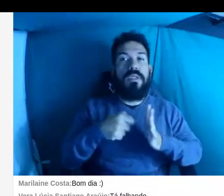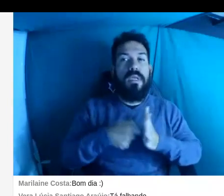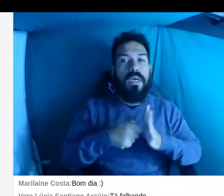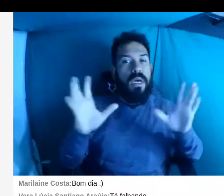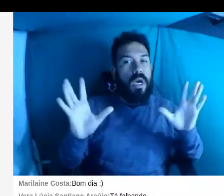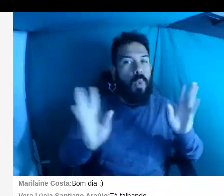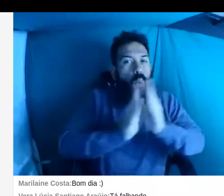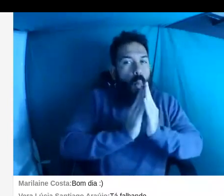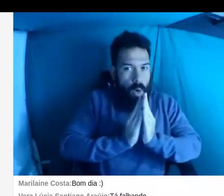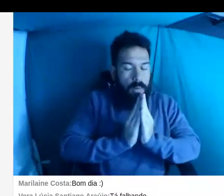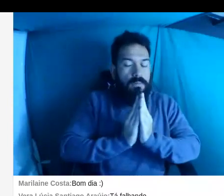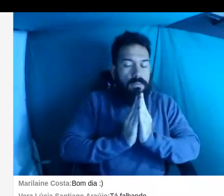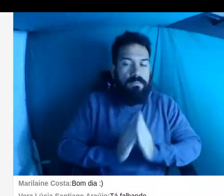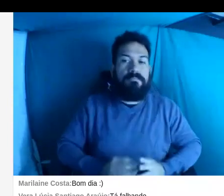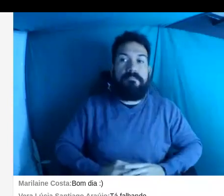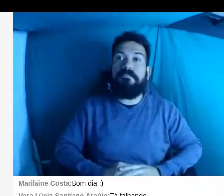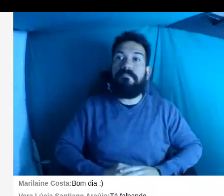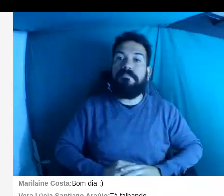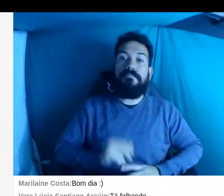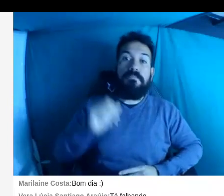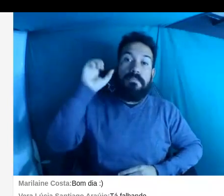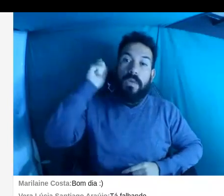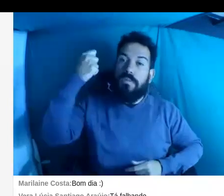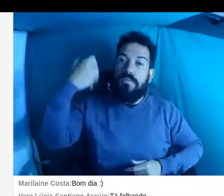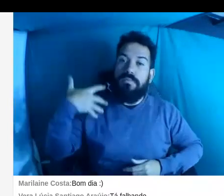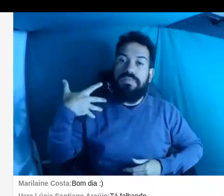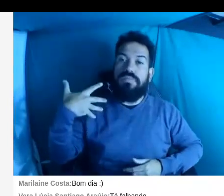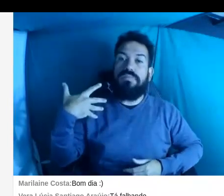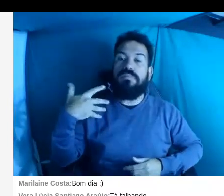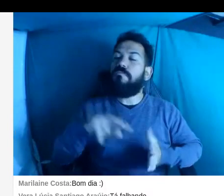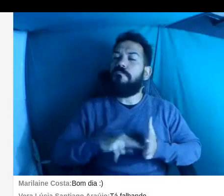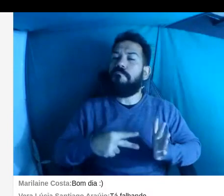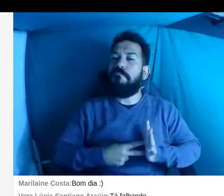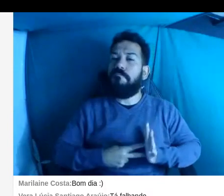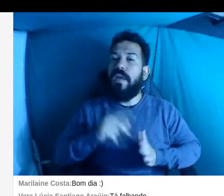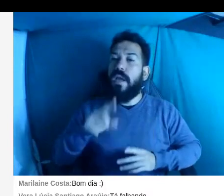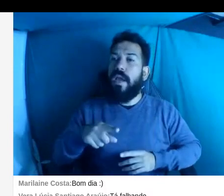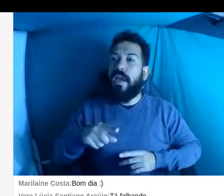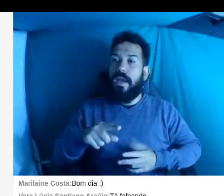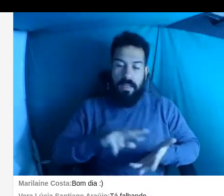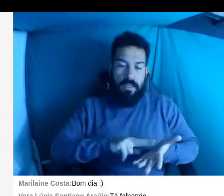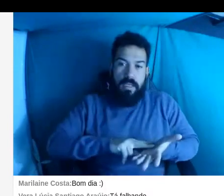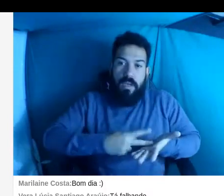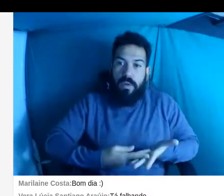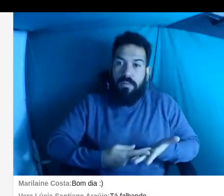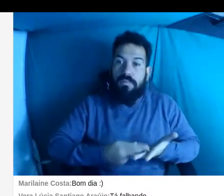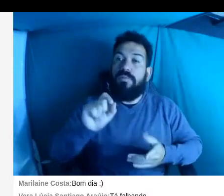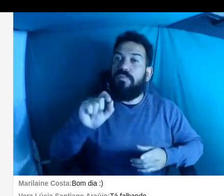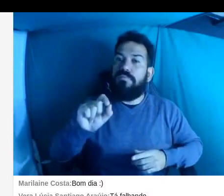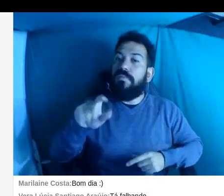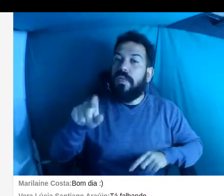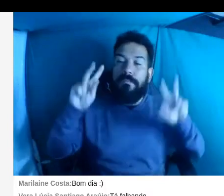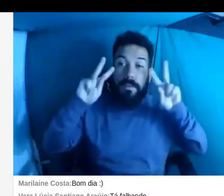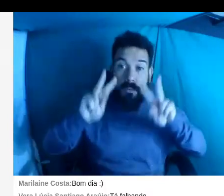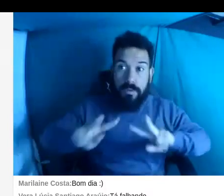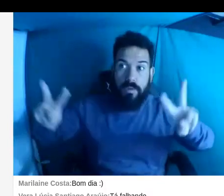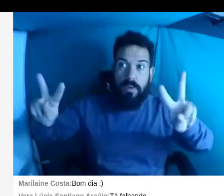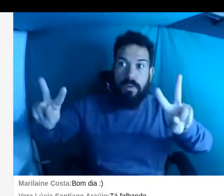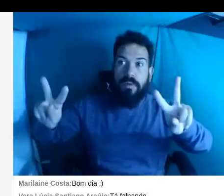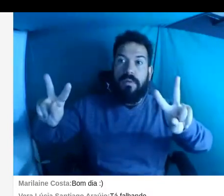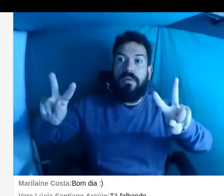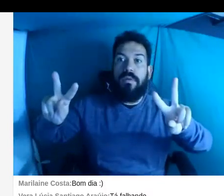breve. Audiodescrição é uma tradução visual do meio, uma tradução